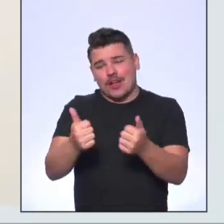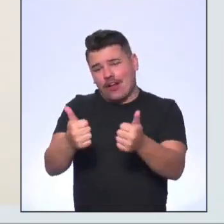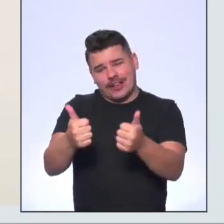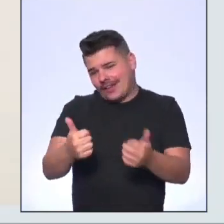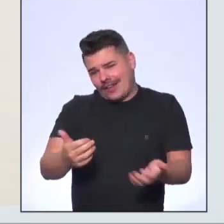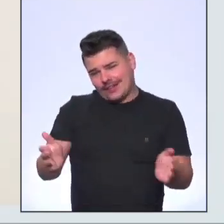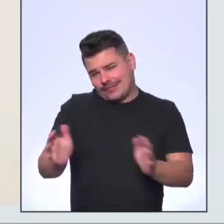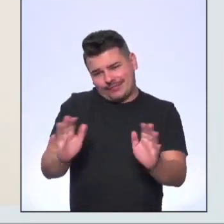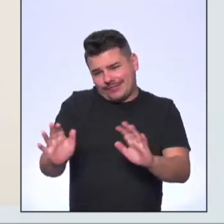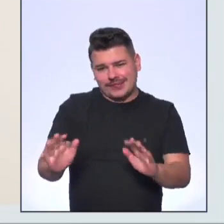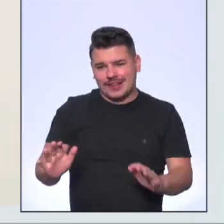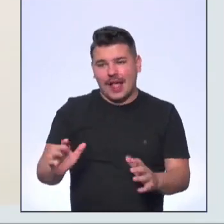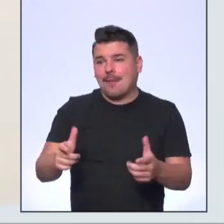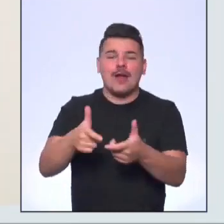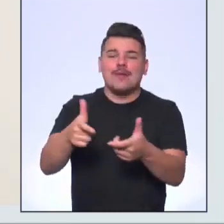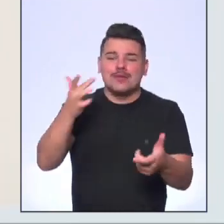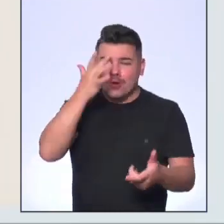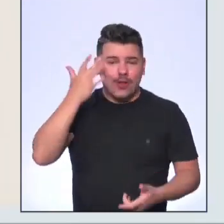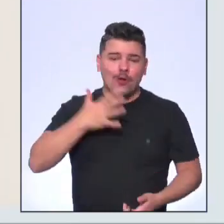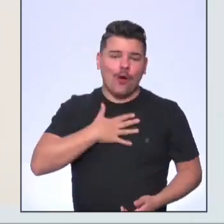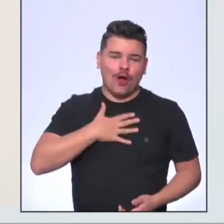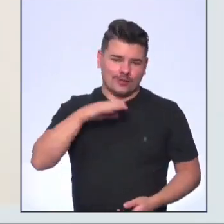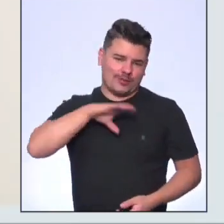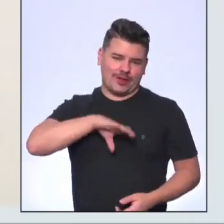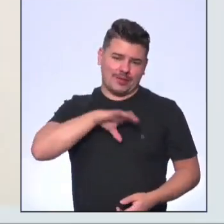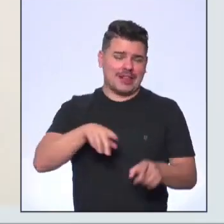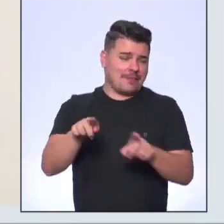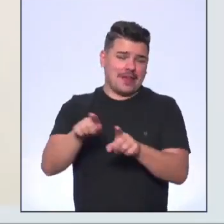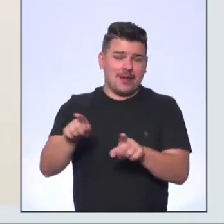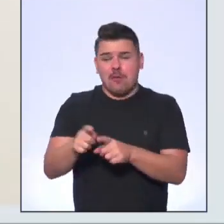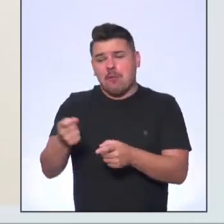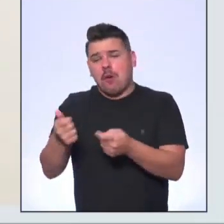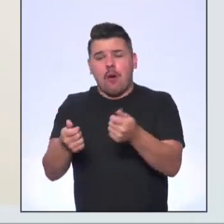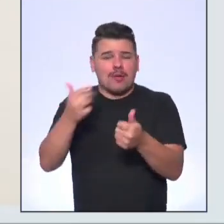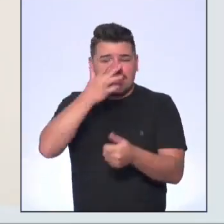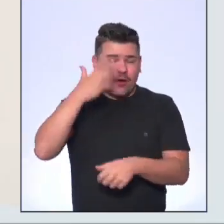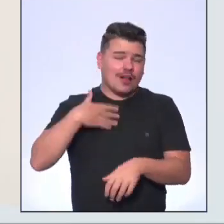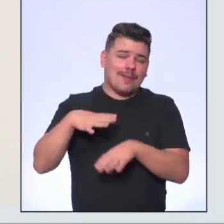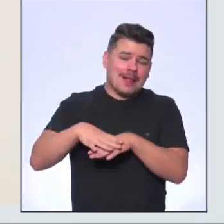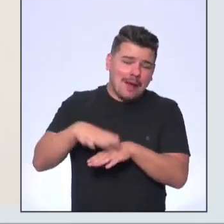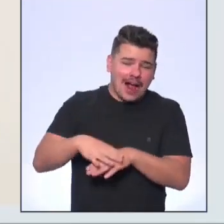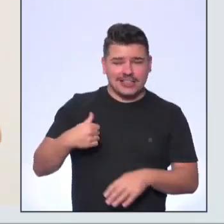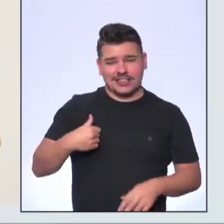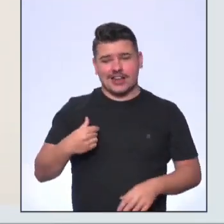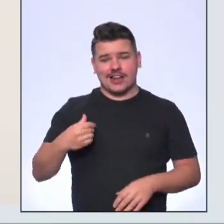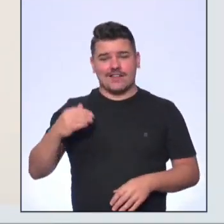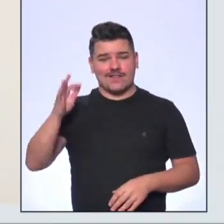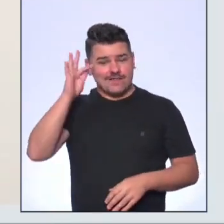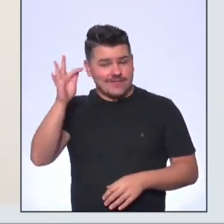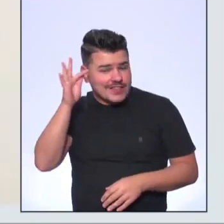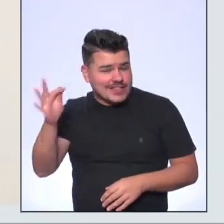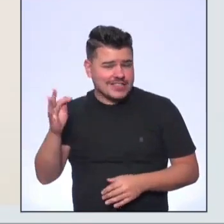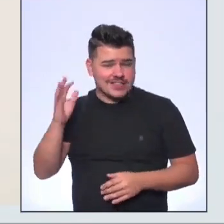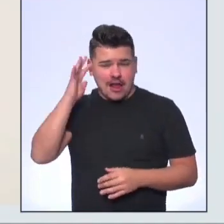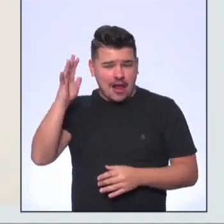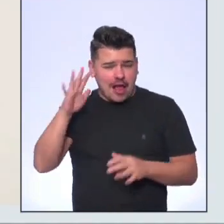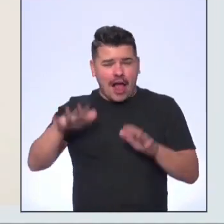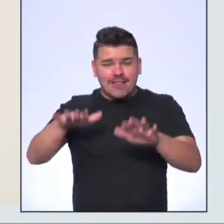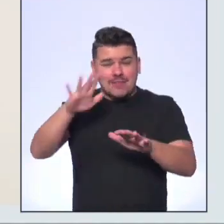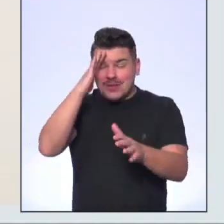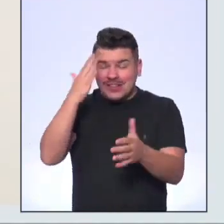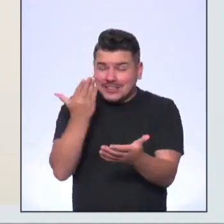Pouquíssima gente gosta de português, mas também pouquíssima gente gosta de matemática, física, que geralmente a gente não gosta de estudar, tá,